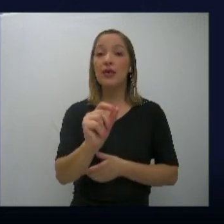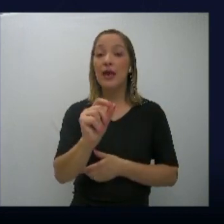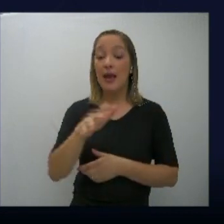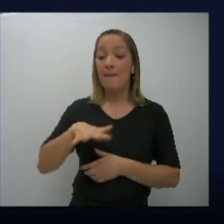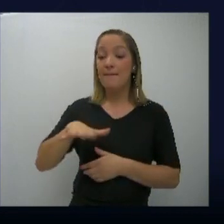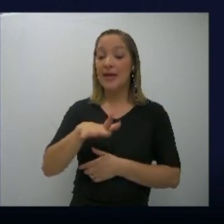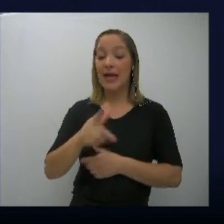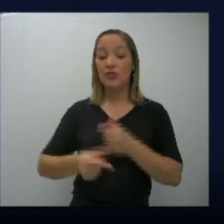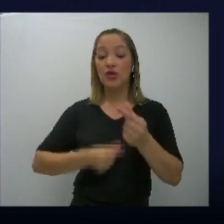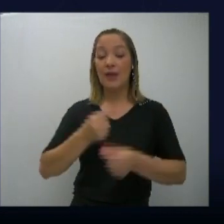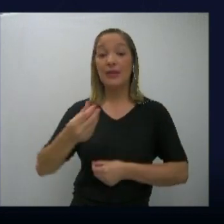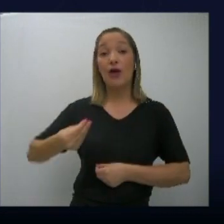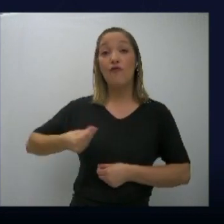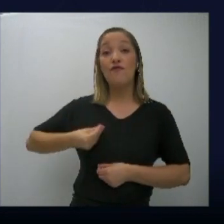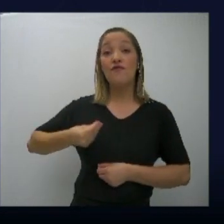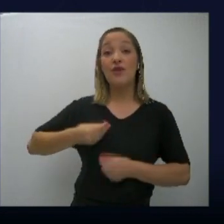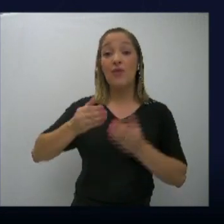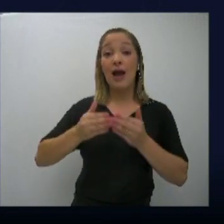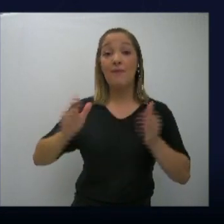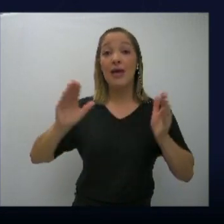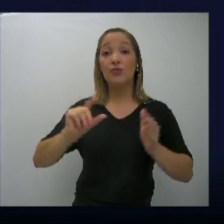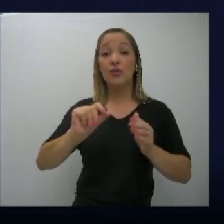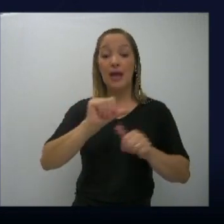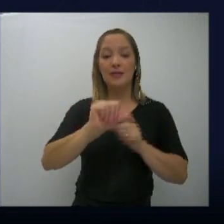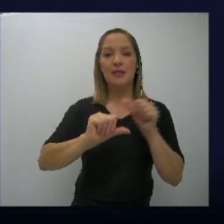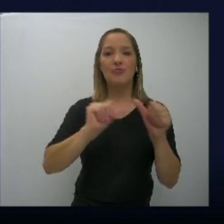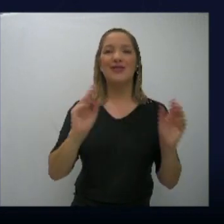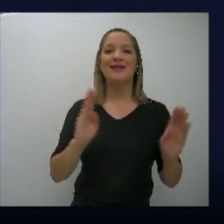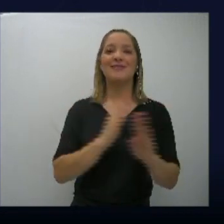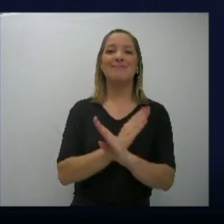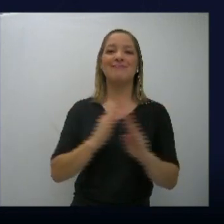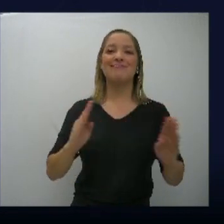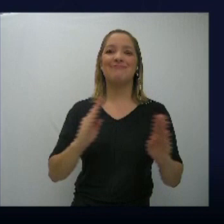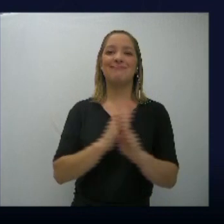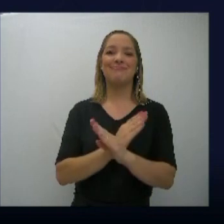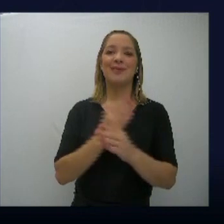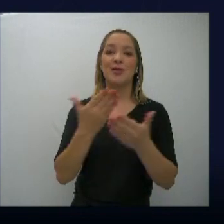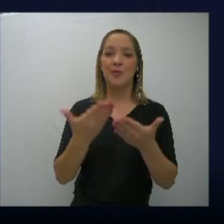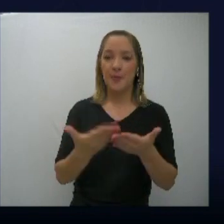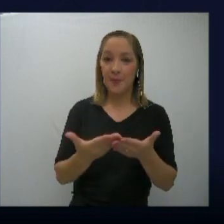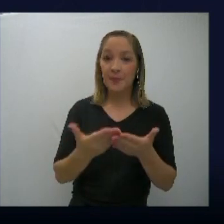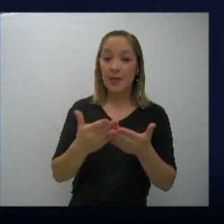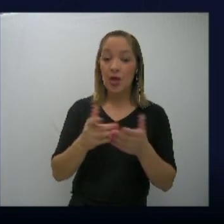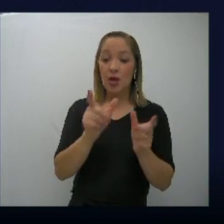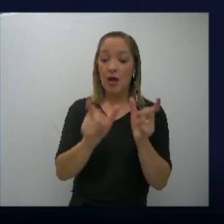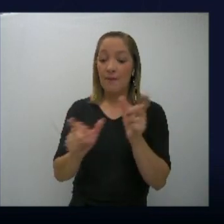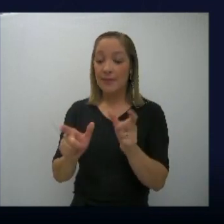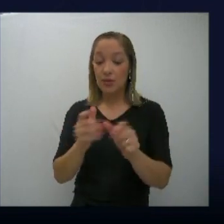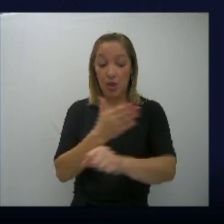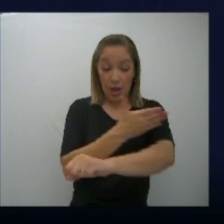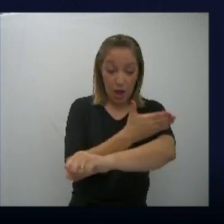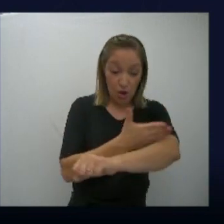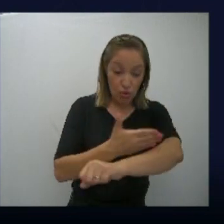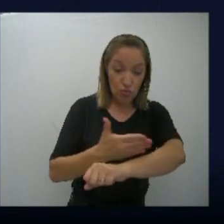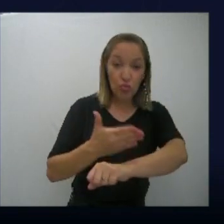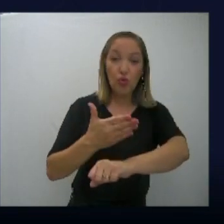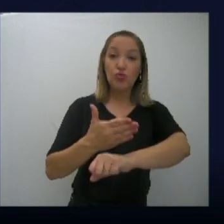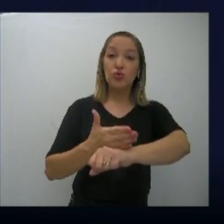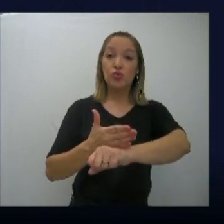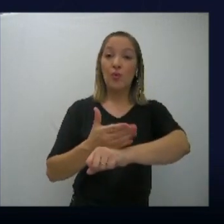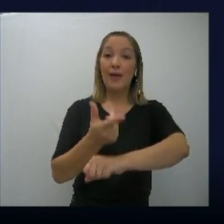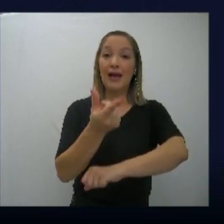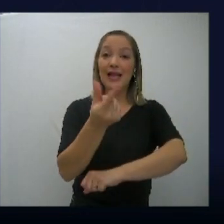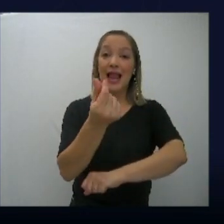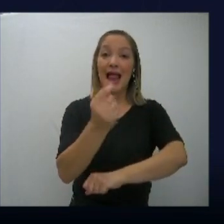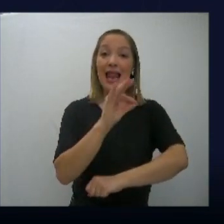ficar vivo e fica aberto a gente também tem essa mudança de fluxo né então nós pessoas que se acostumaram a ter alto